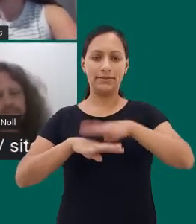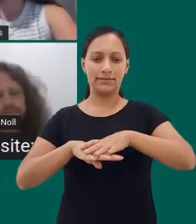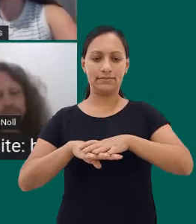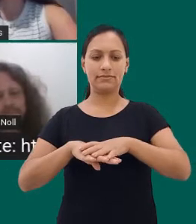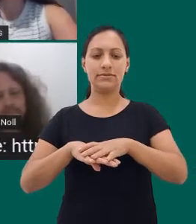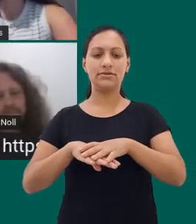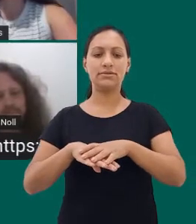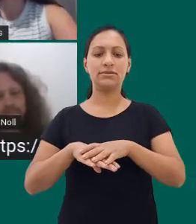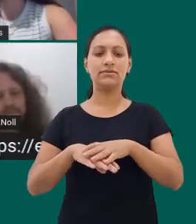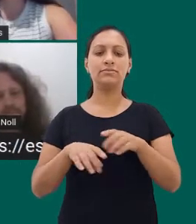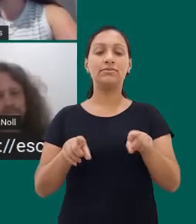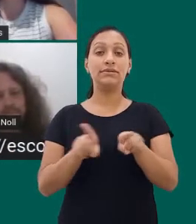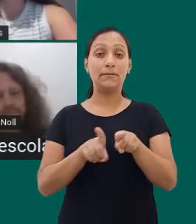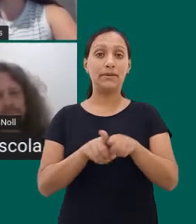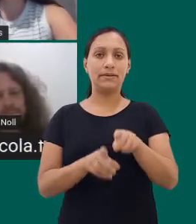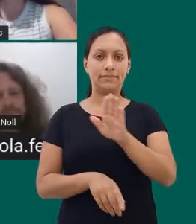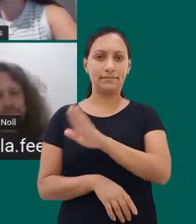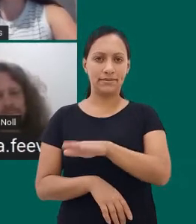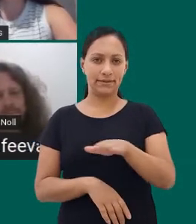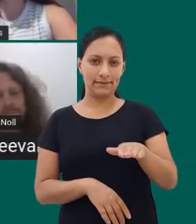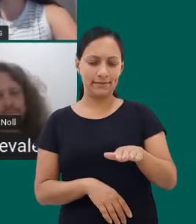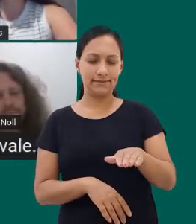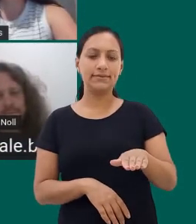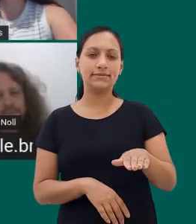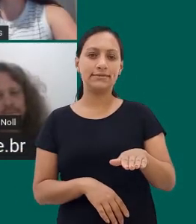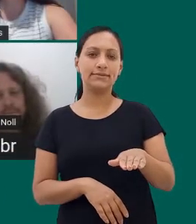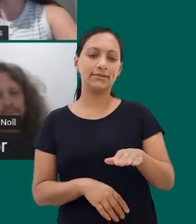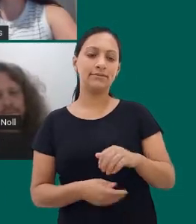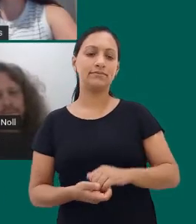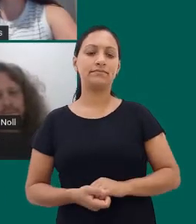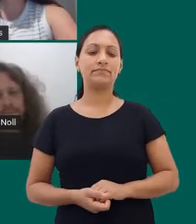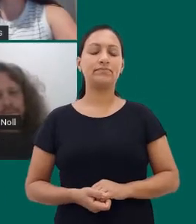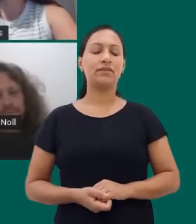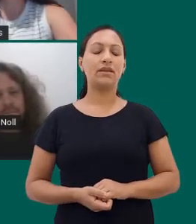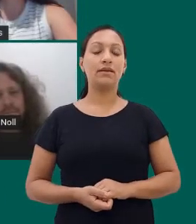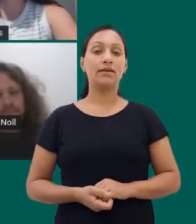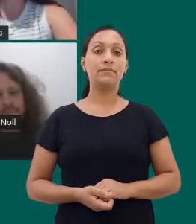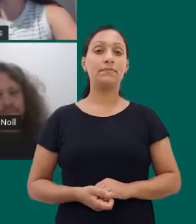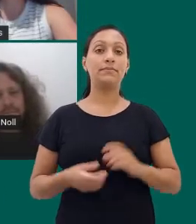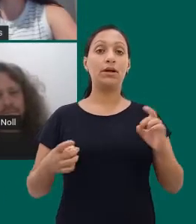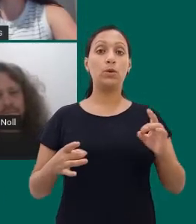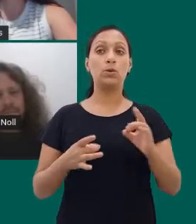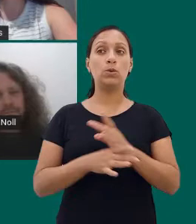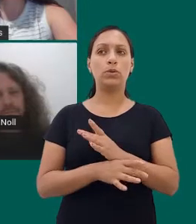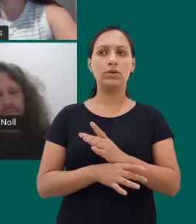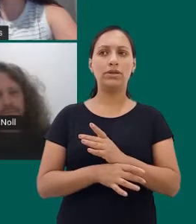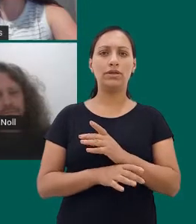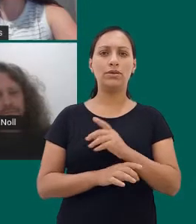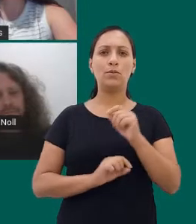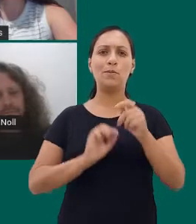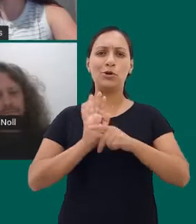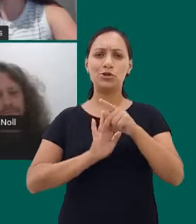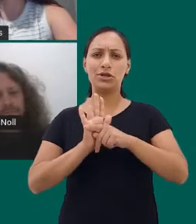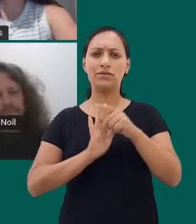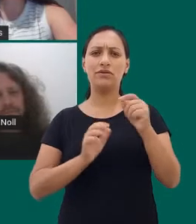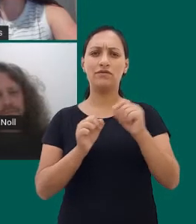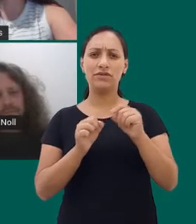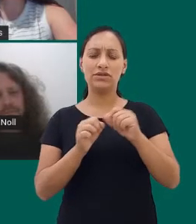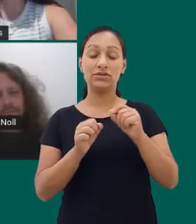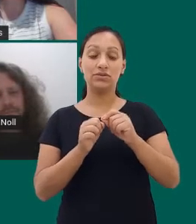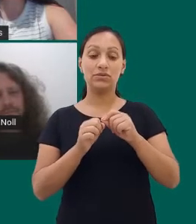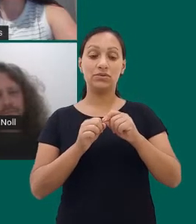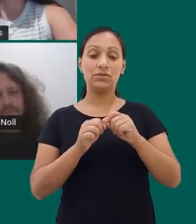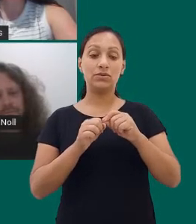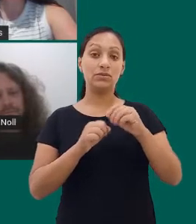crianças pequenas, e algumas conclusões a respeito de um projeto desenvolvido no ensino médio, e eu queria compartilhar